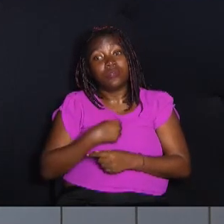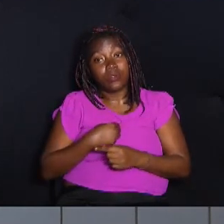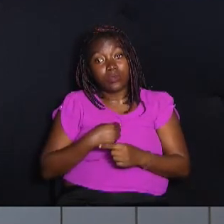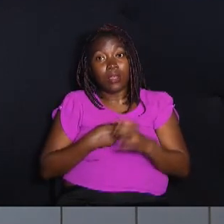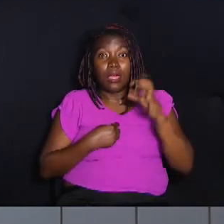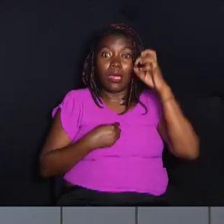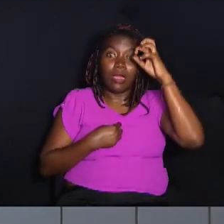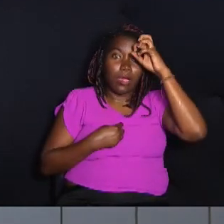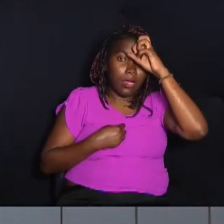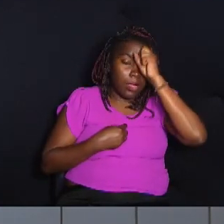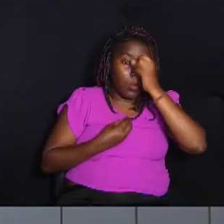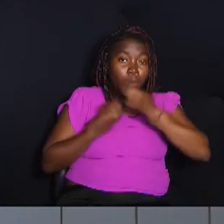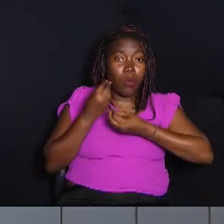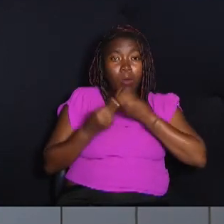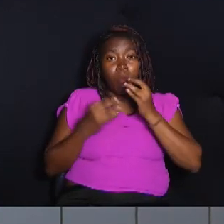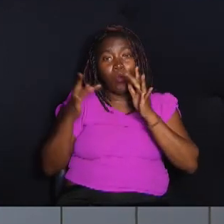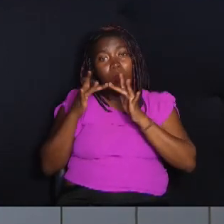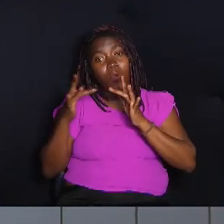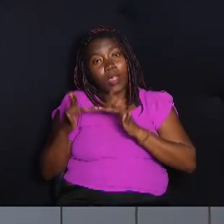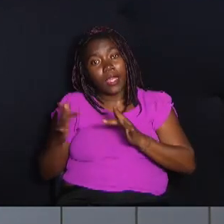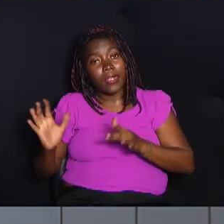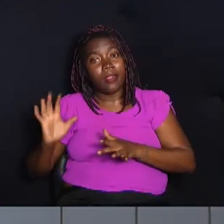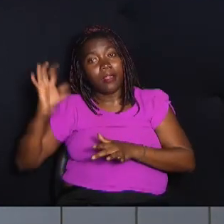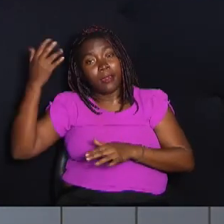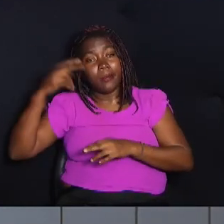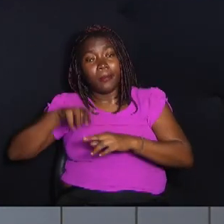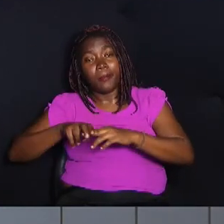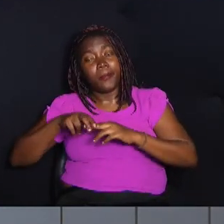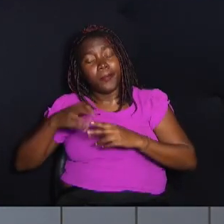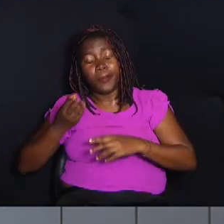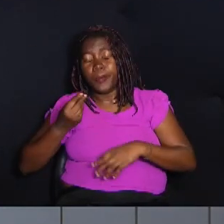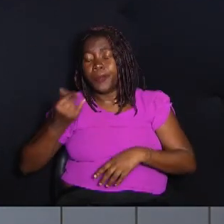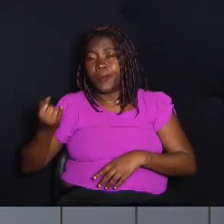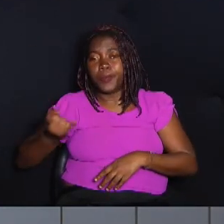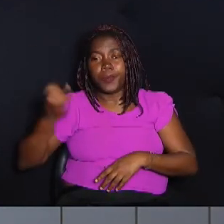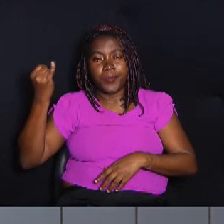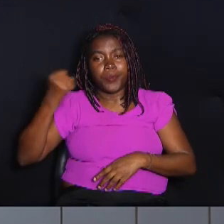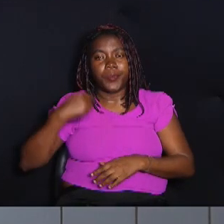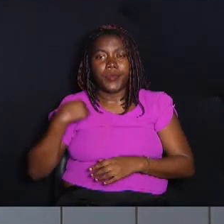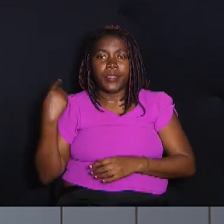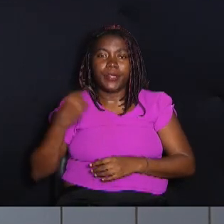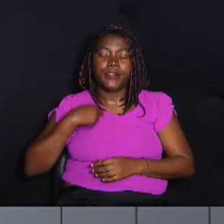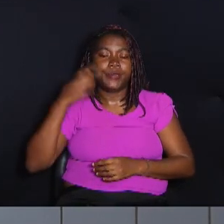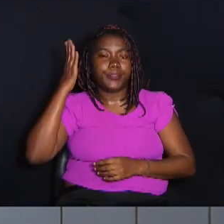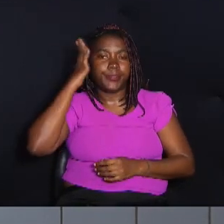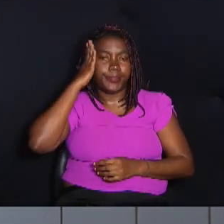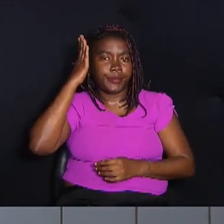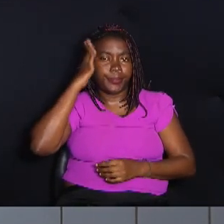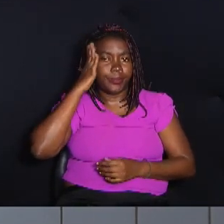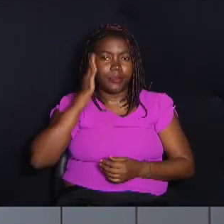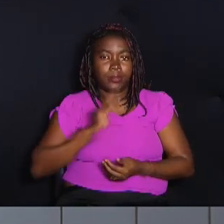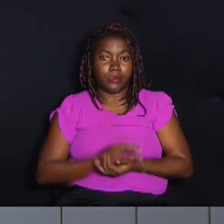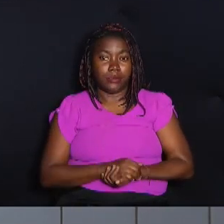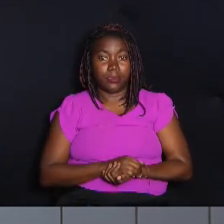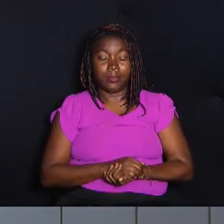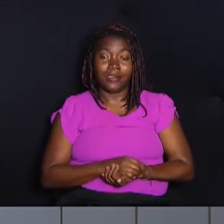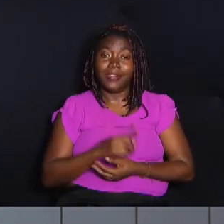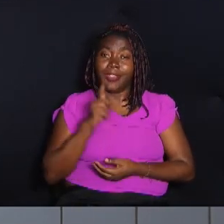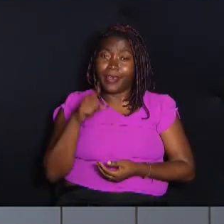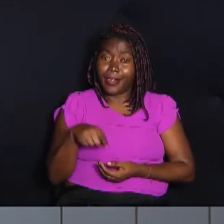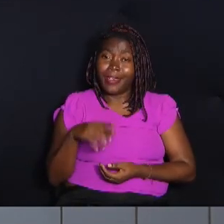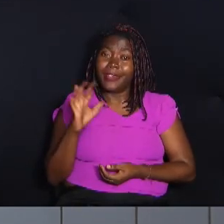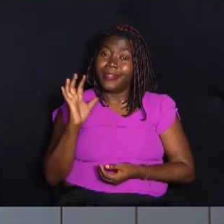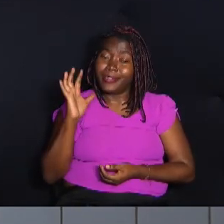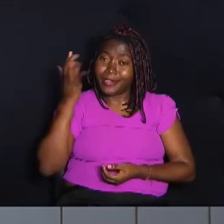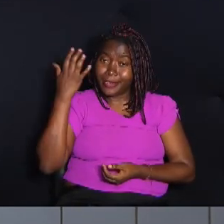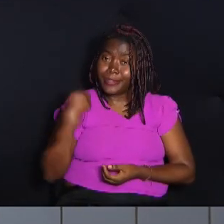aprendendo como lidar com essas situações. É muito importante que a gente saiba que é uma situação que